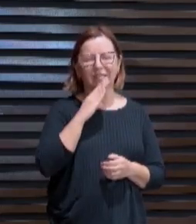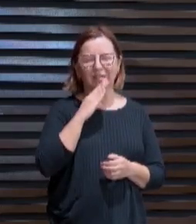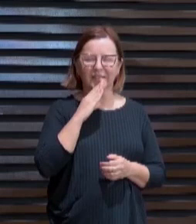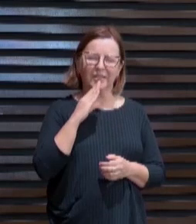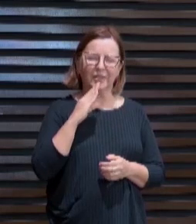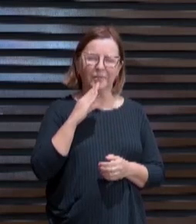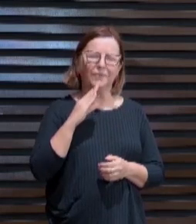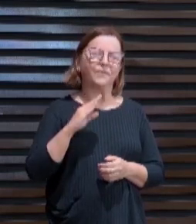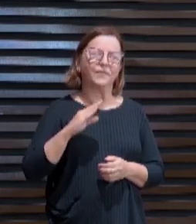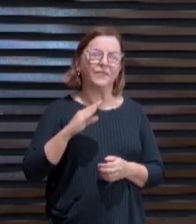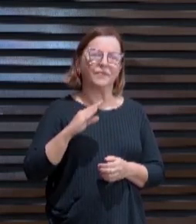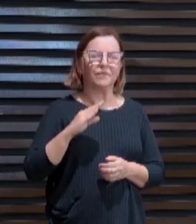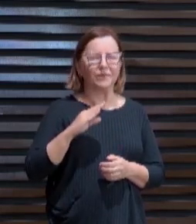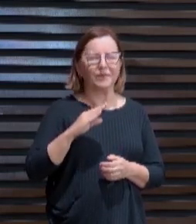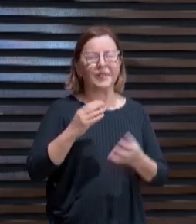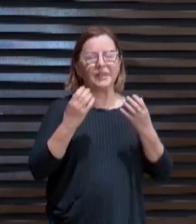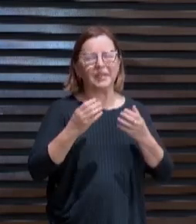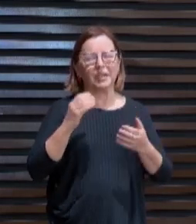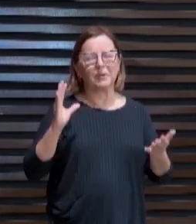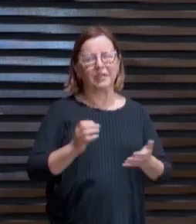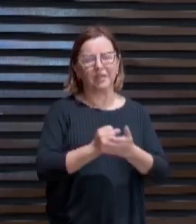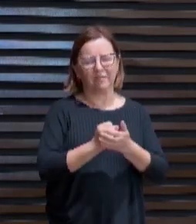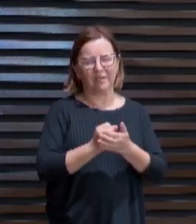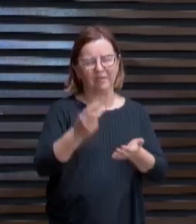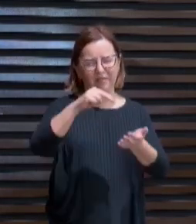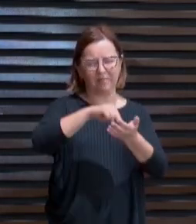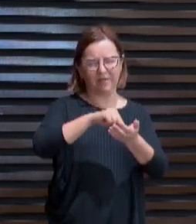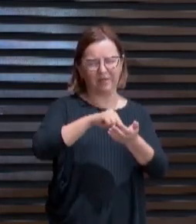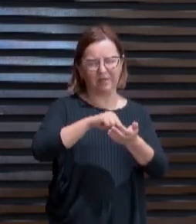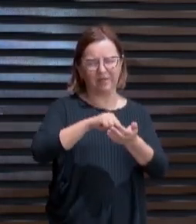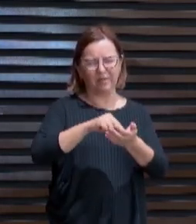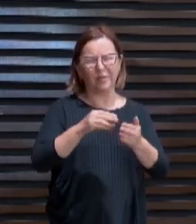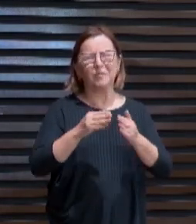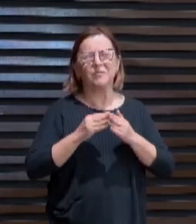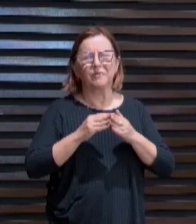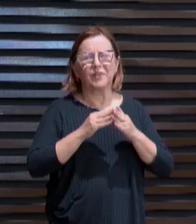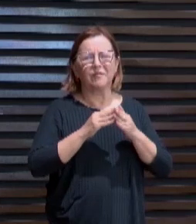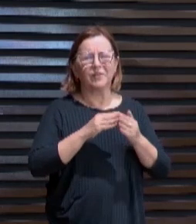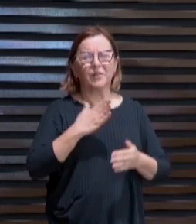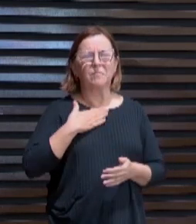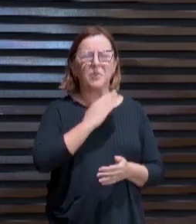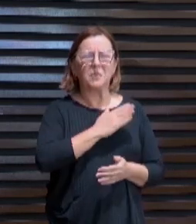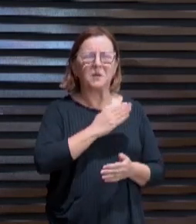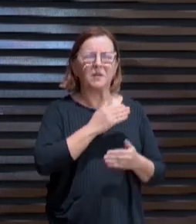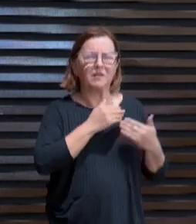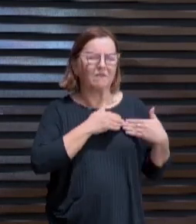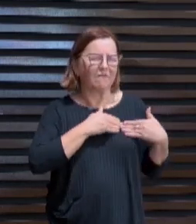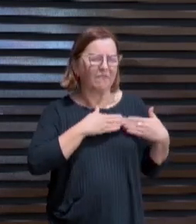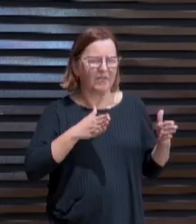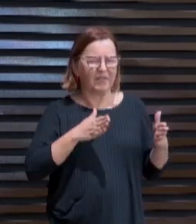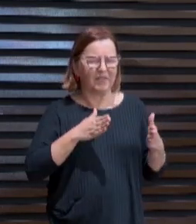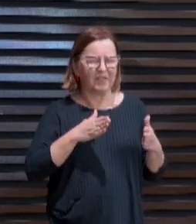queremos salvação e edificação, Pai, nesta manhã. Abre os olhos do meu coração e do coração dos meus irmãos